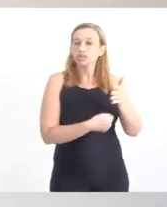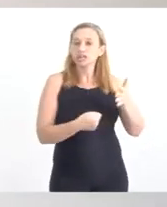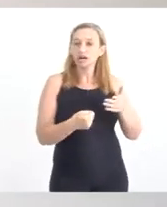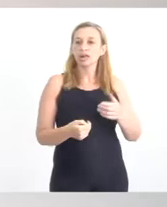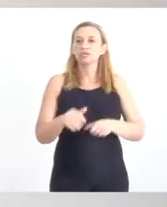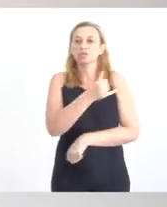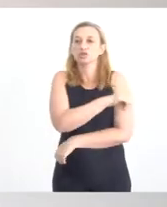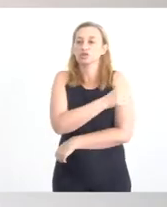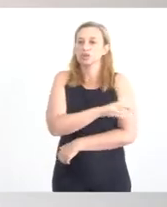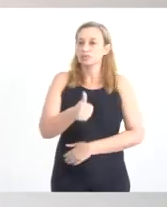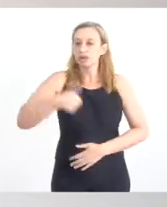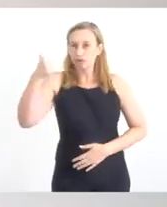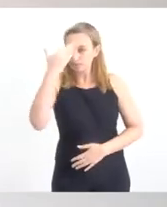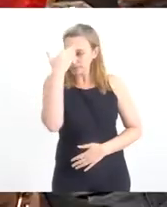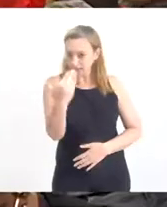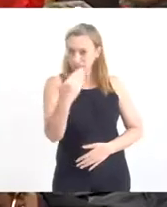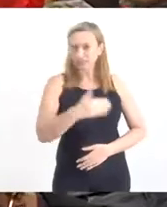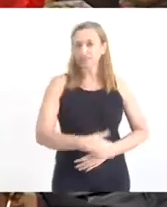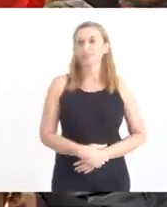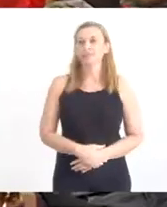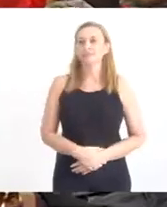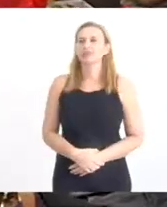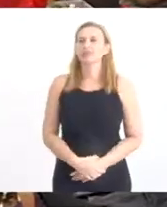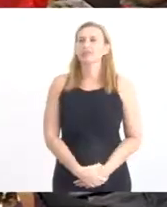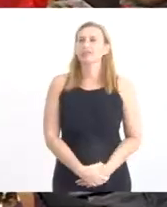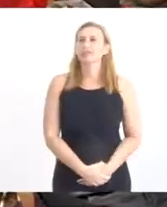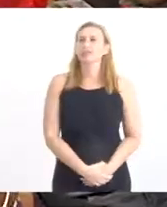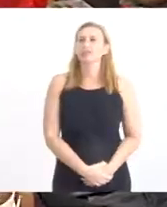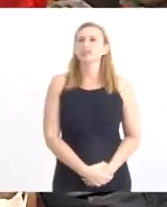por um Rio de Janeiro melhor obrigado a